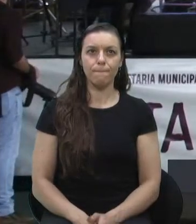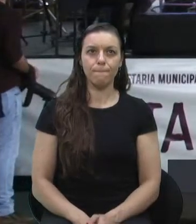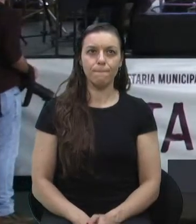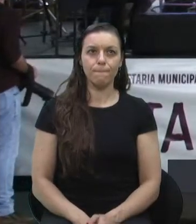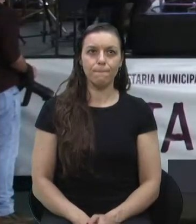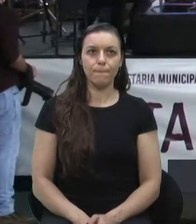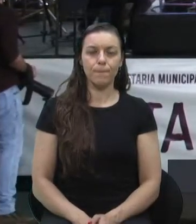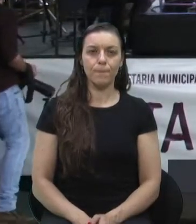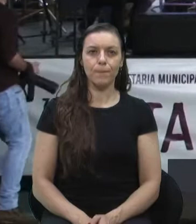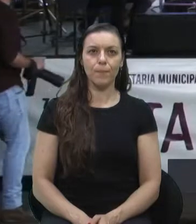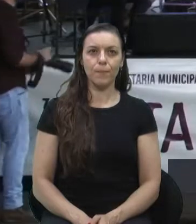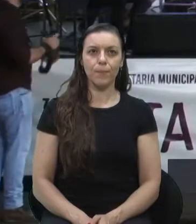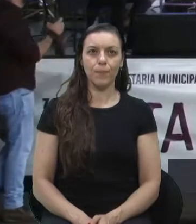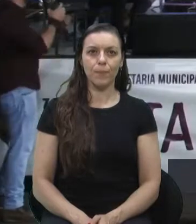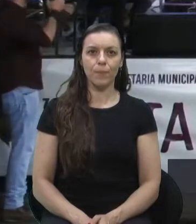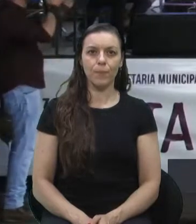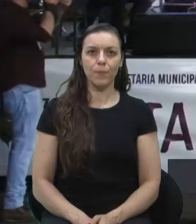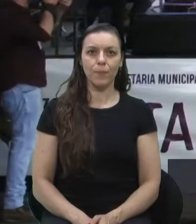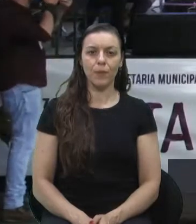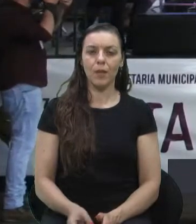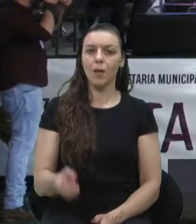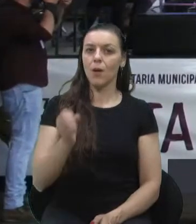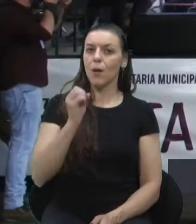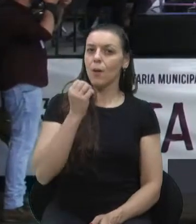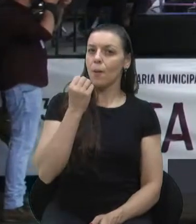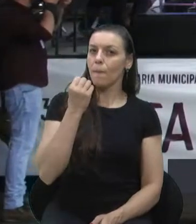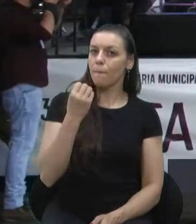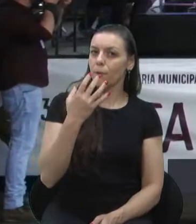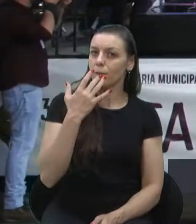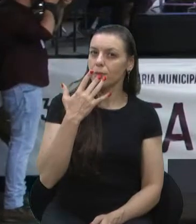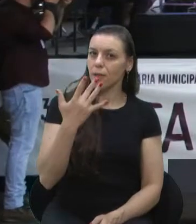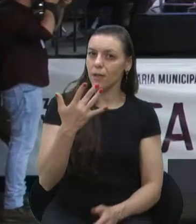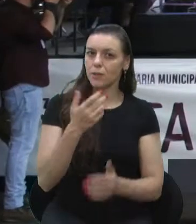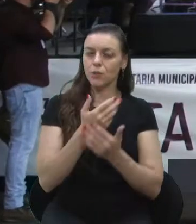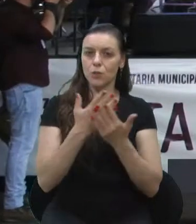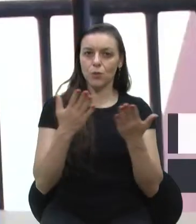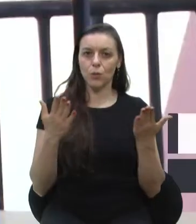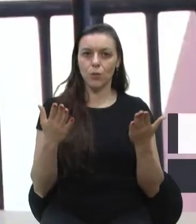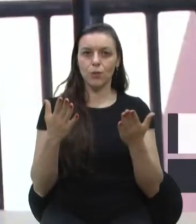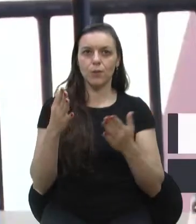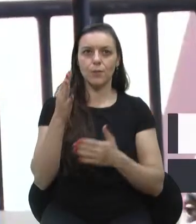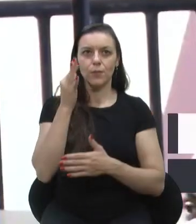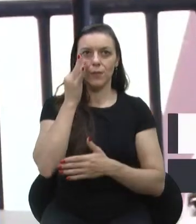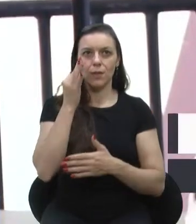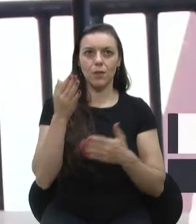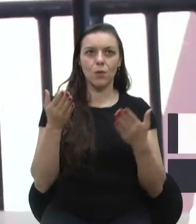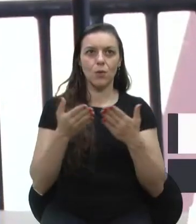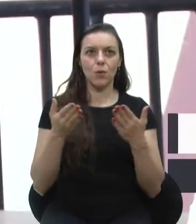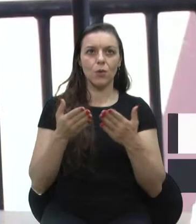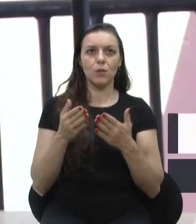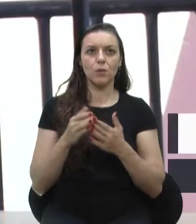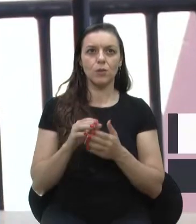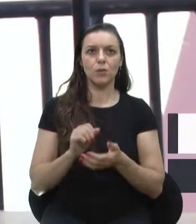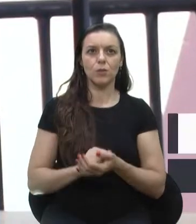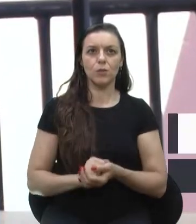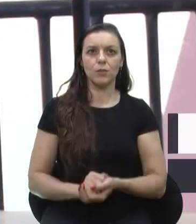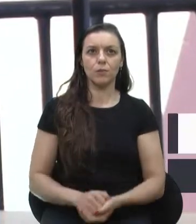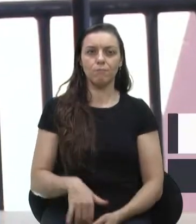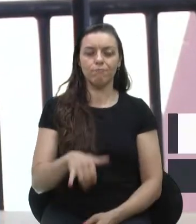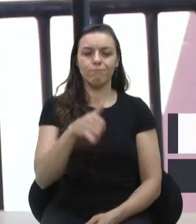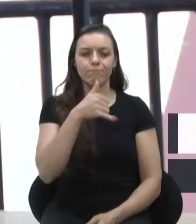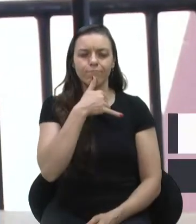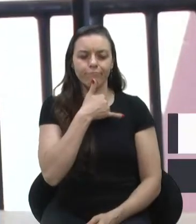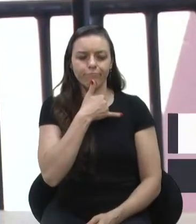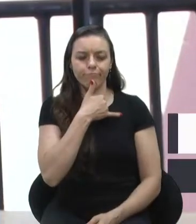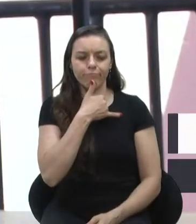Então, oi, boa tarde a todos e a todas que estão presentes hoje. É com muita tristeza que eu